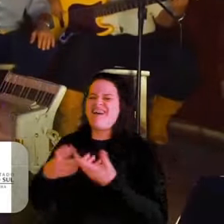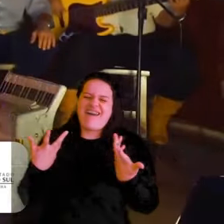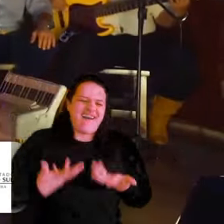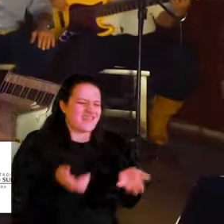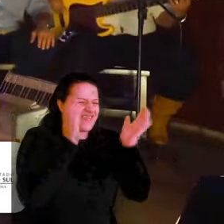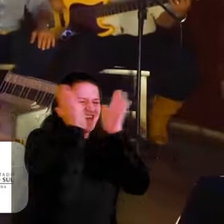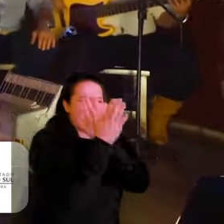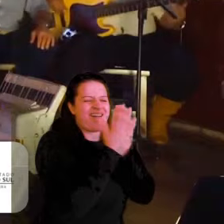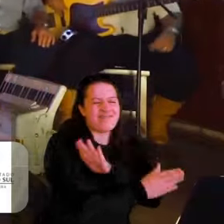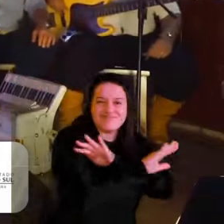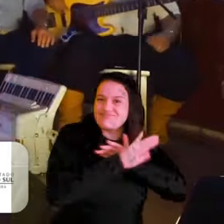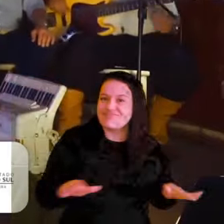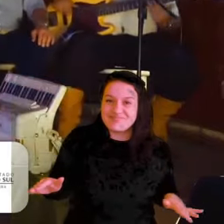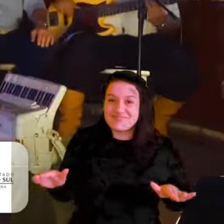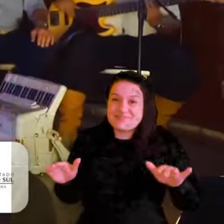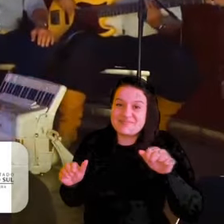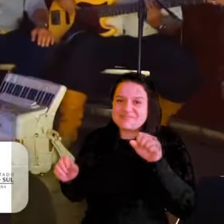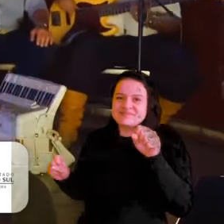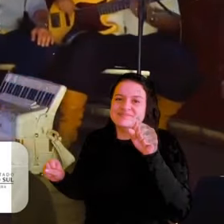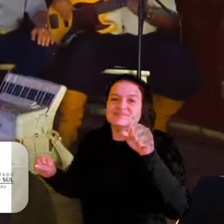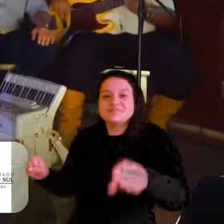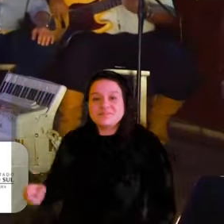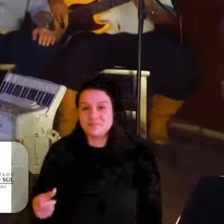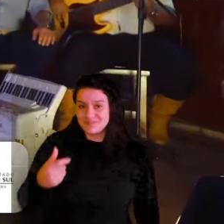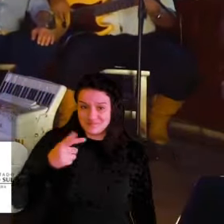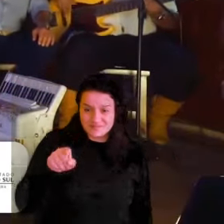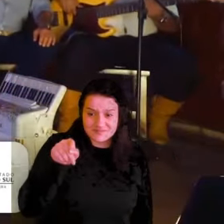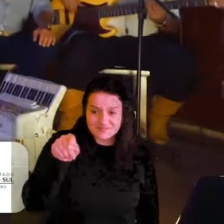pra quem cansou de andejar.